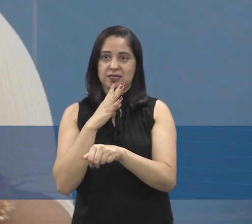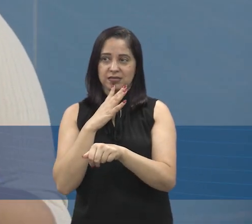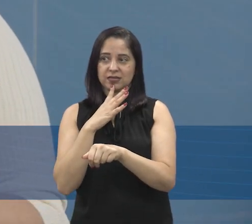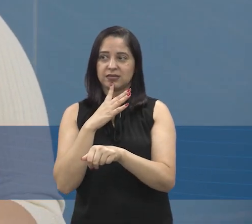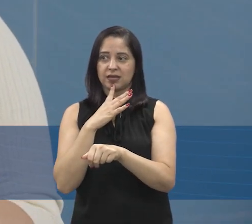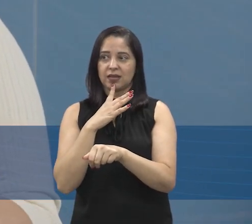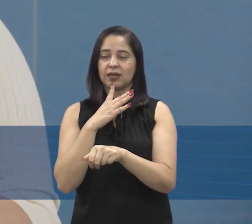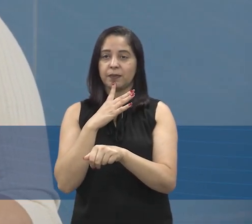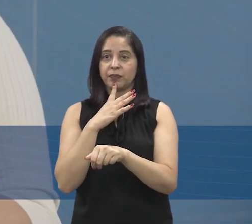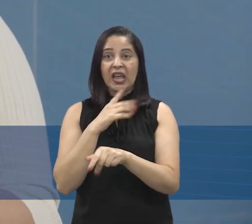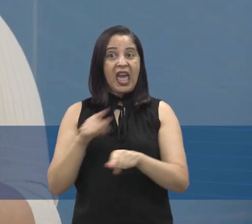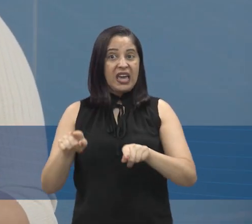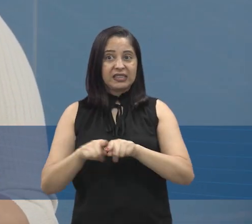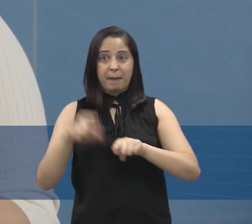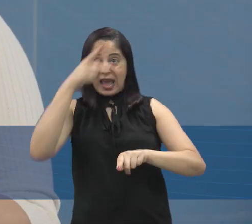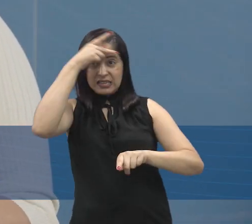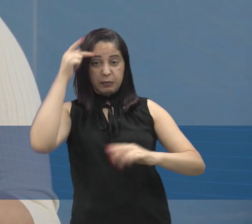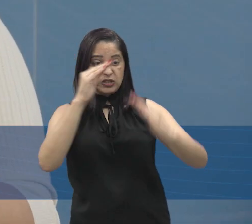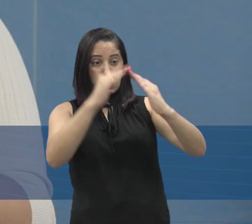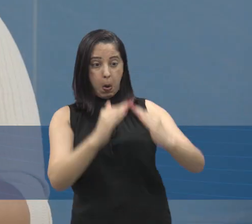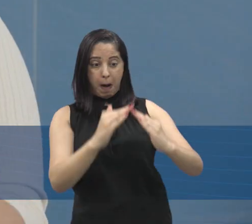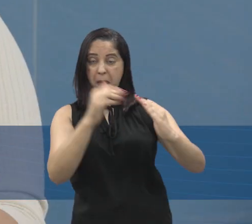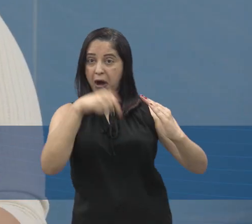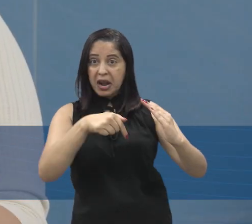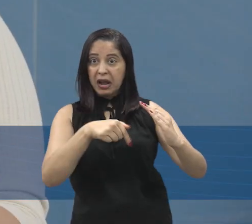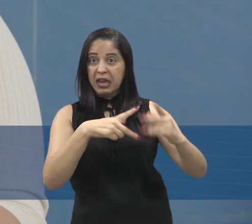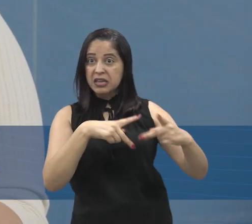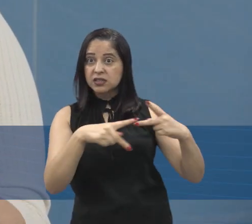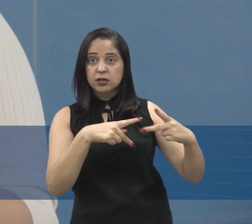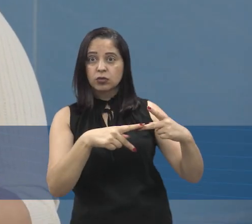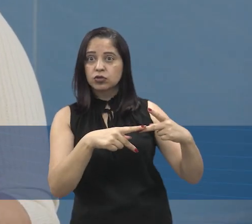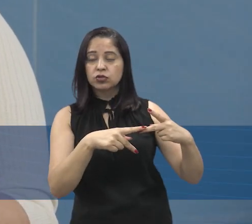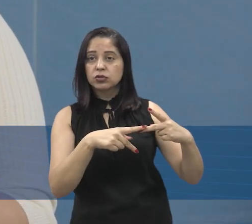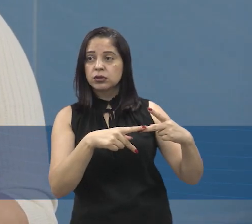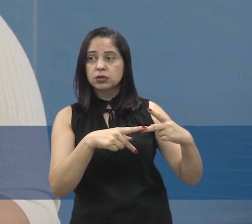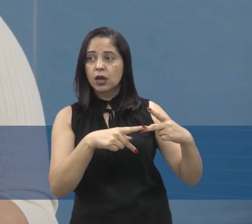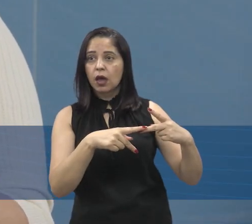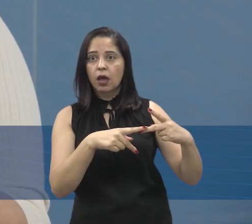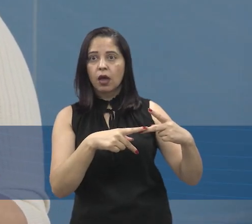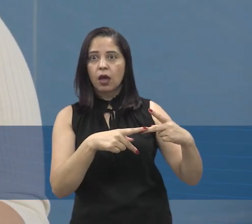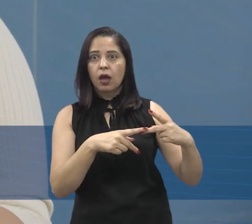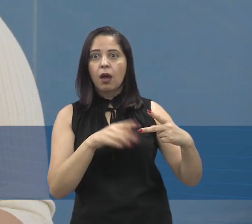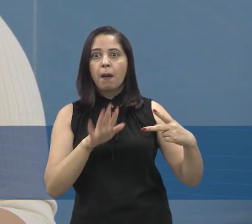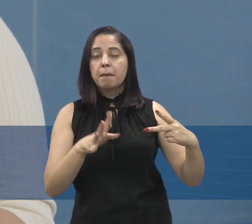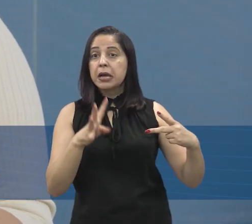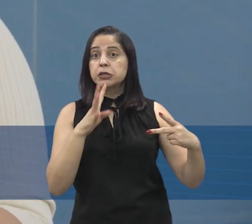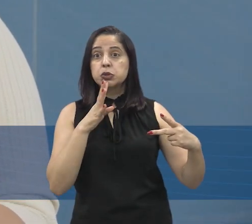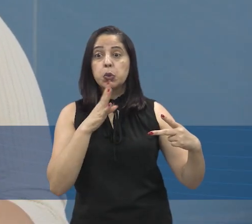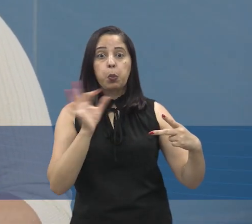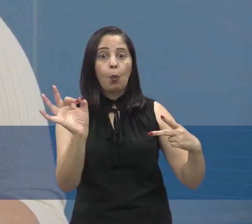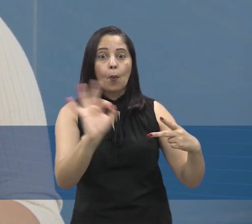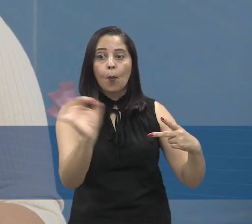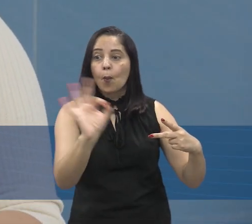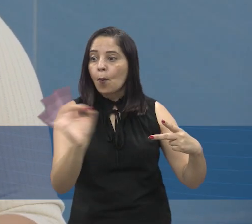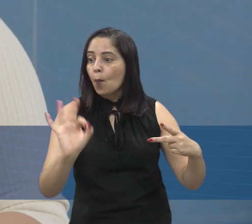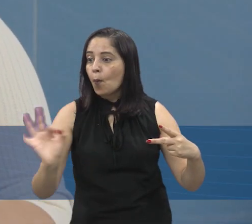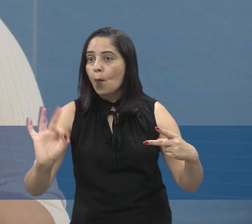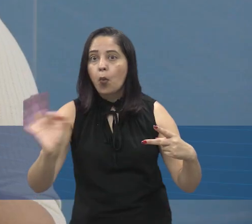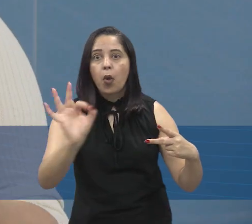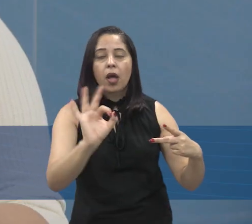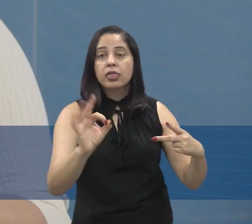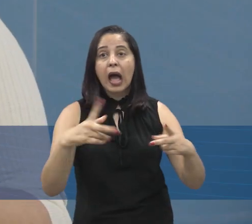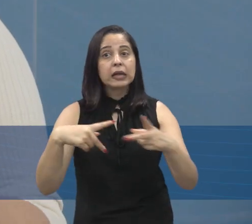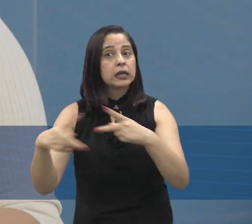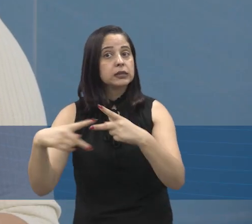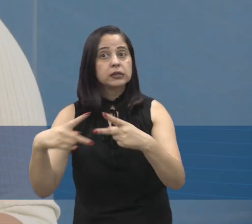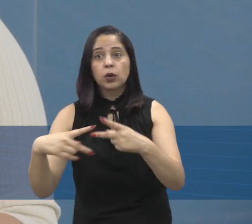são os munícipes. Muitos acessam o programa e não conhecem São José dos Campos, não conhecem alguns atrativos